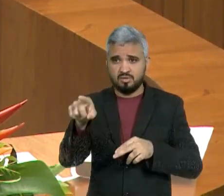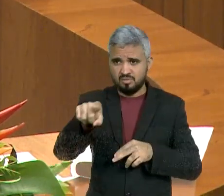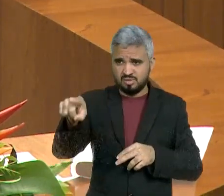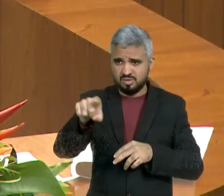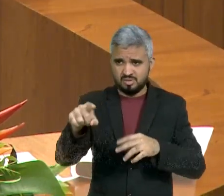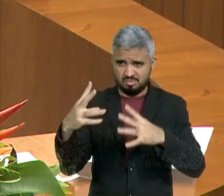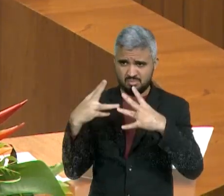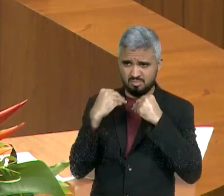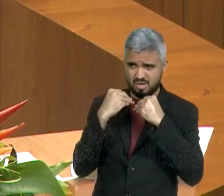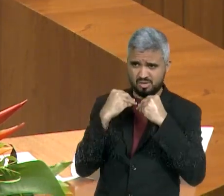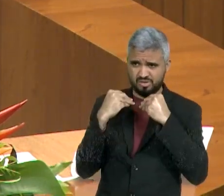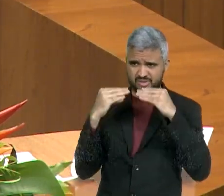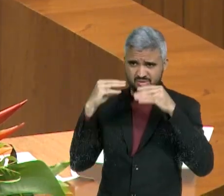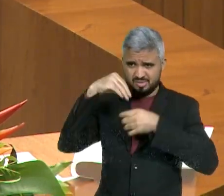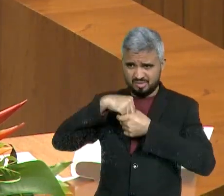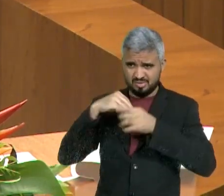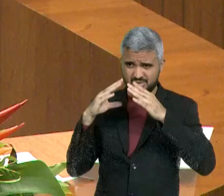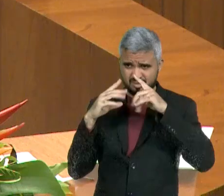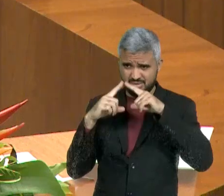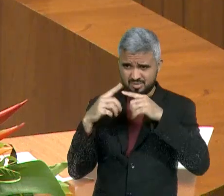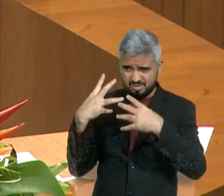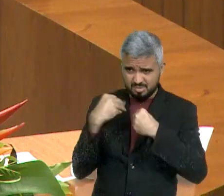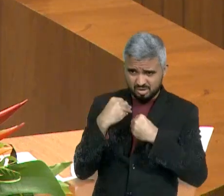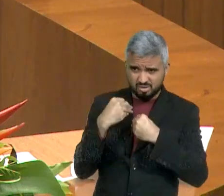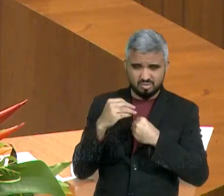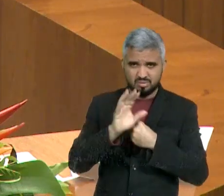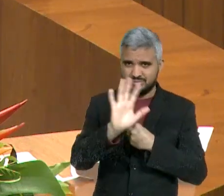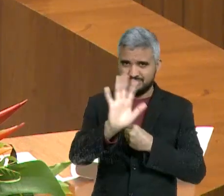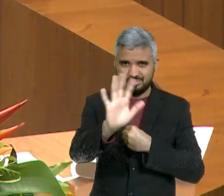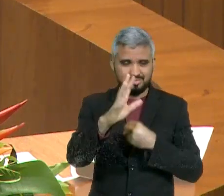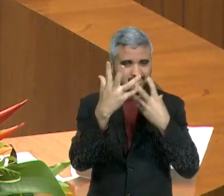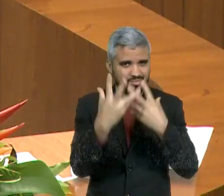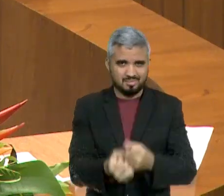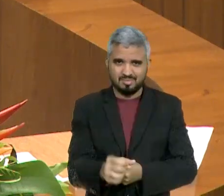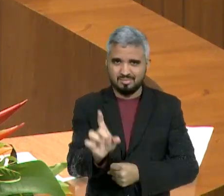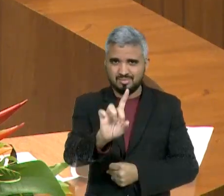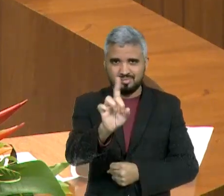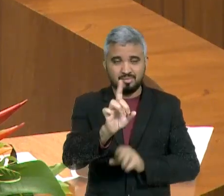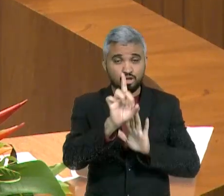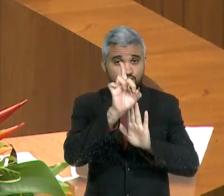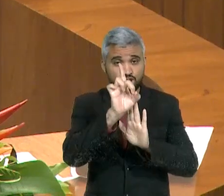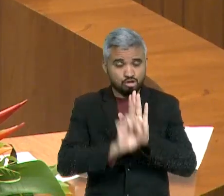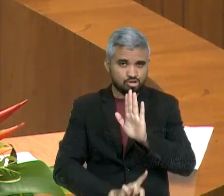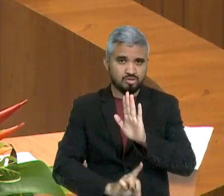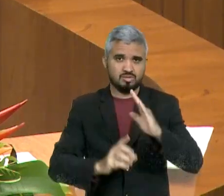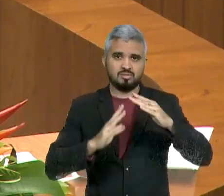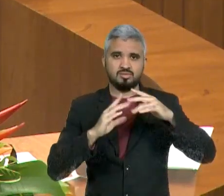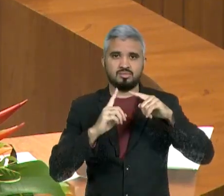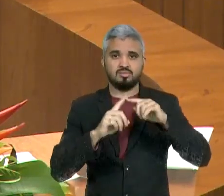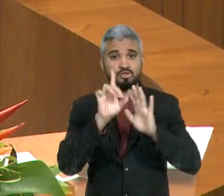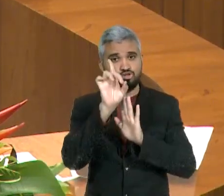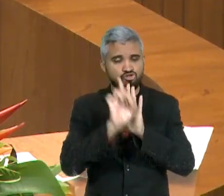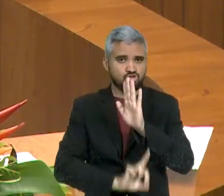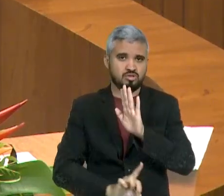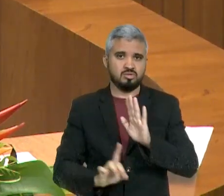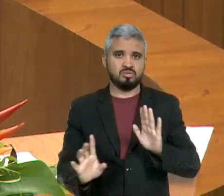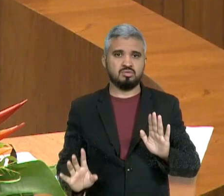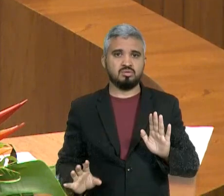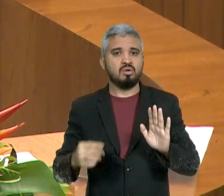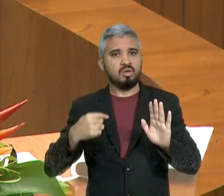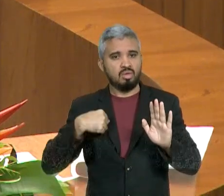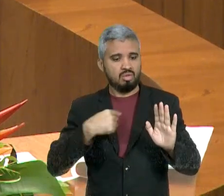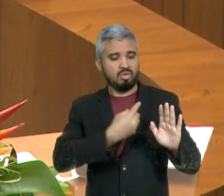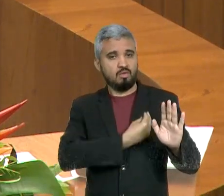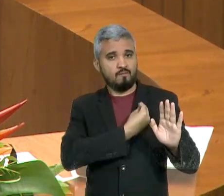gente não pode aceitar. É um direito nosso, é uma missão, é o nosso propósito de